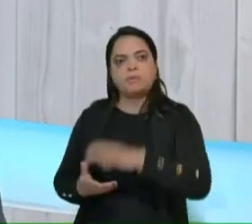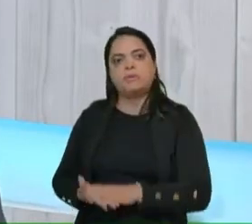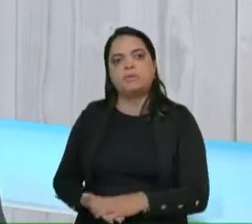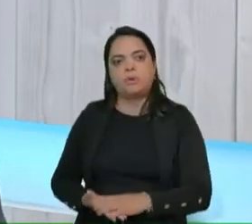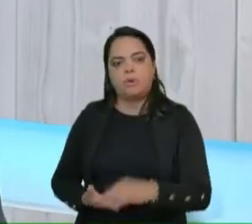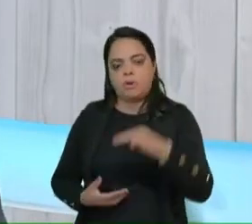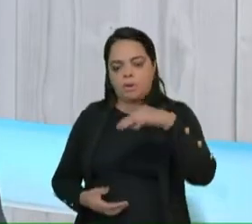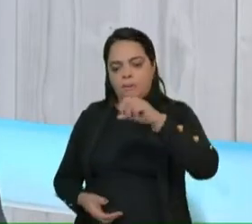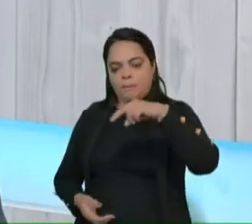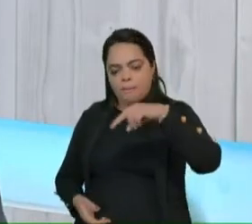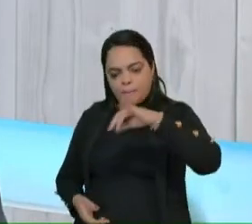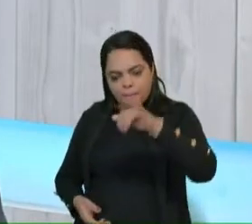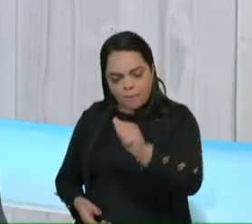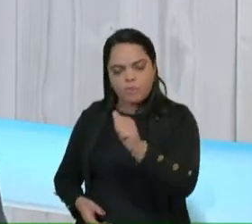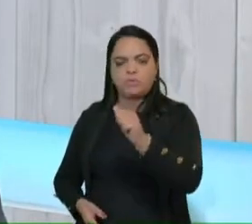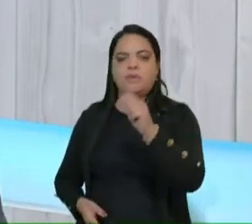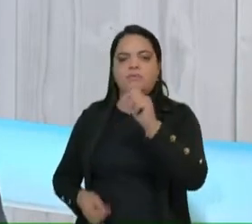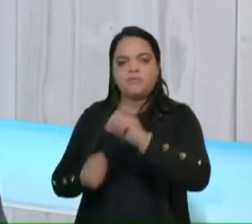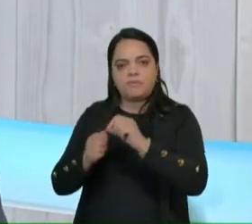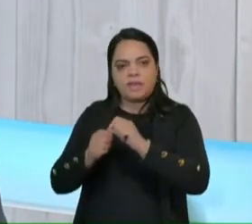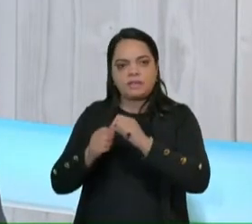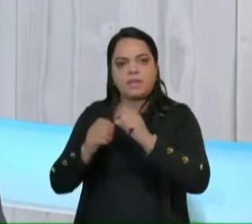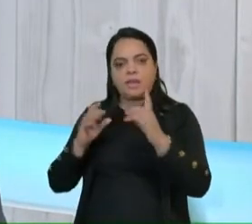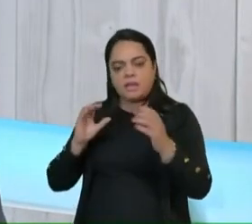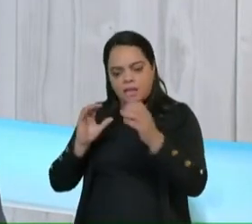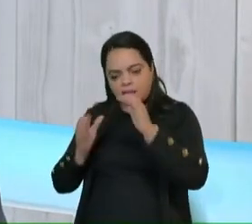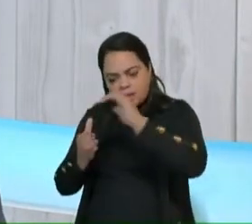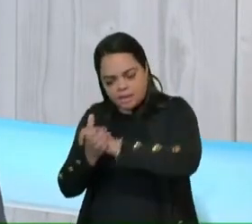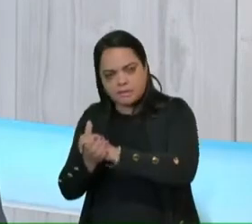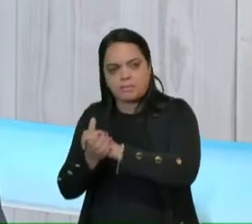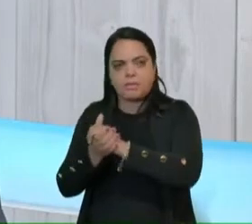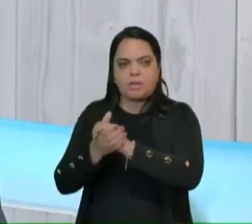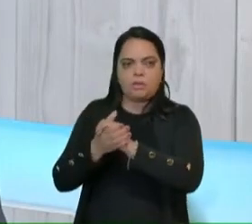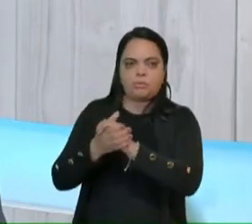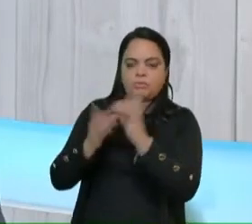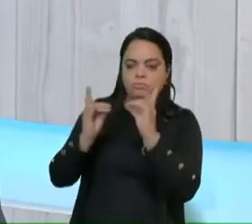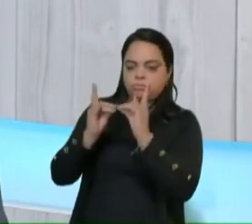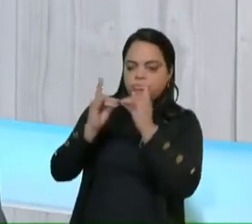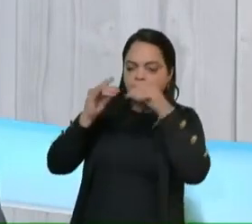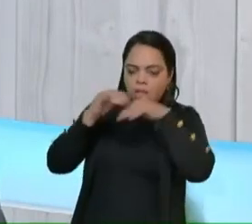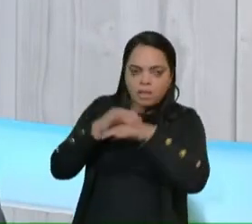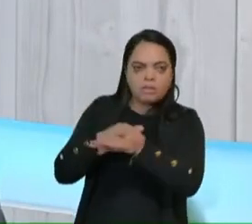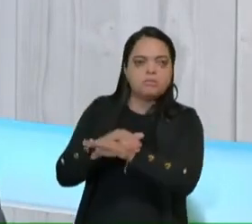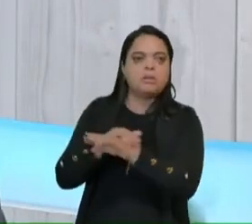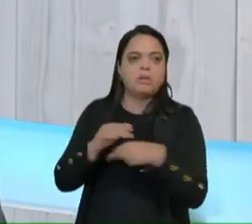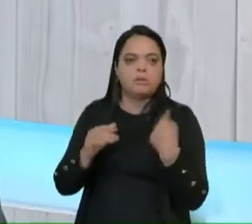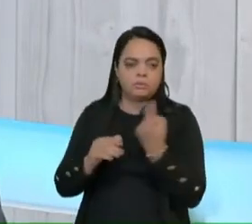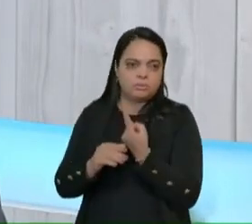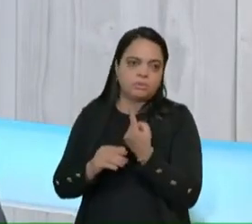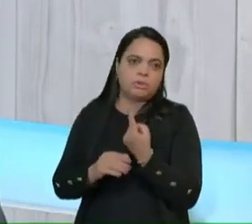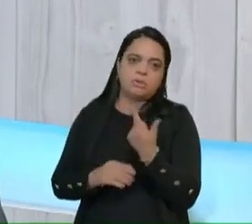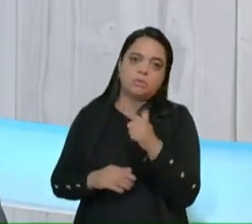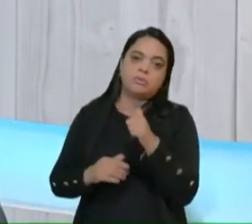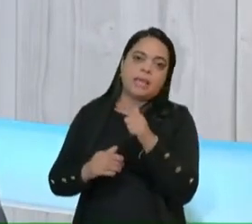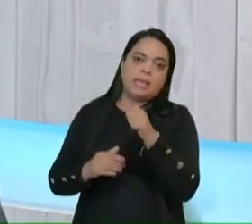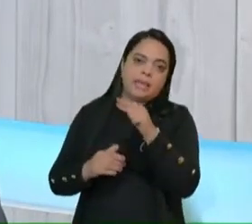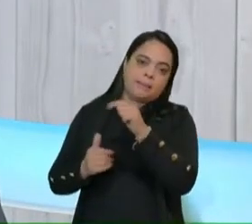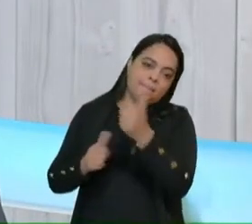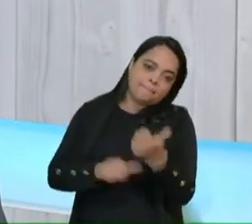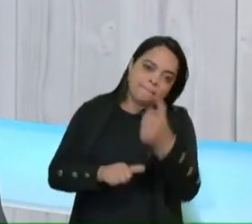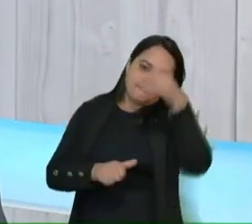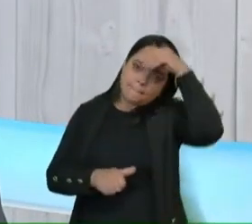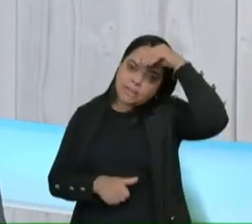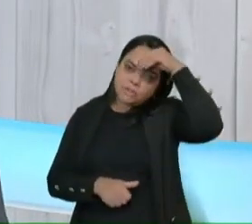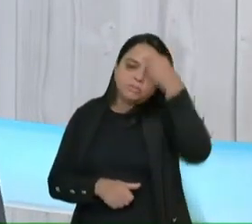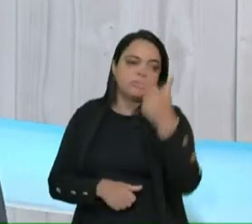mongas fazem casamento fazem enterros fazem a gente no na nossa linhagem a gente não tem batismo né